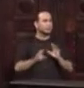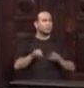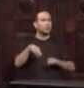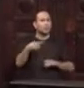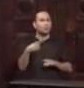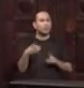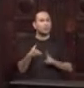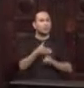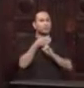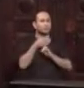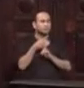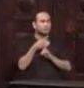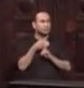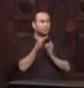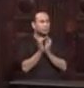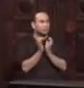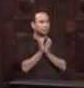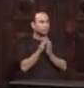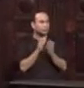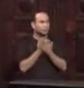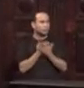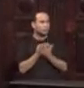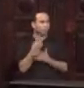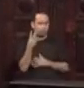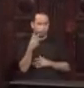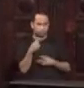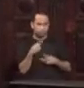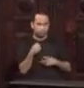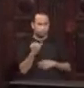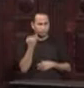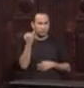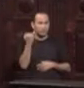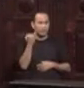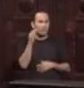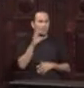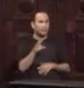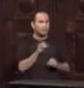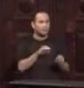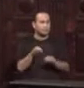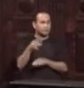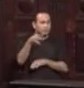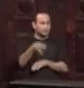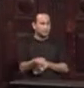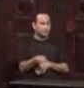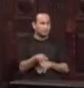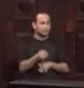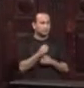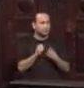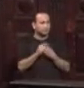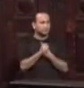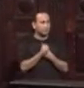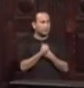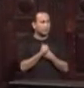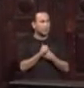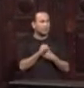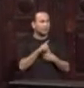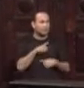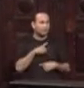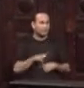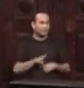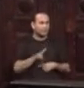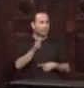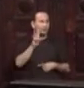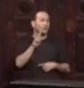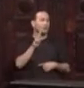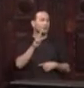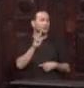de progressão para outras etapas. Essas duas coisas são importantes, mas a educação serve para socializar, para incutir valores,